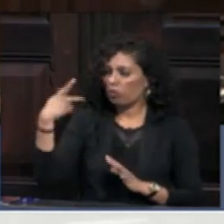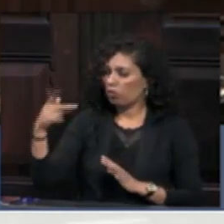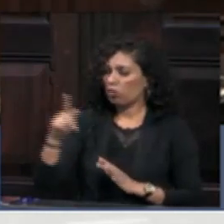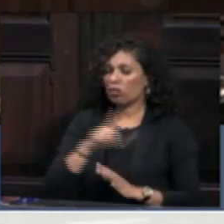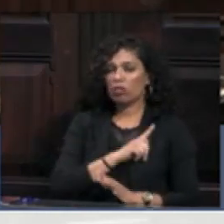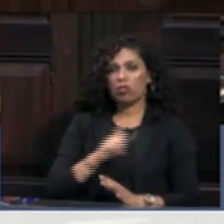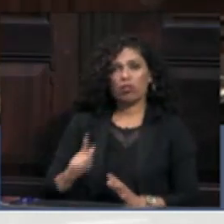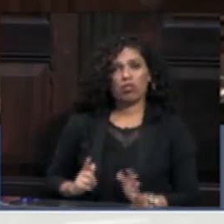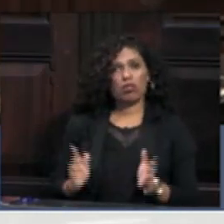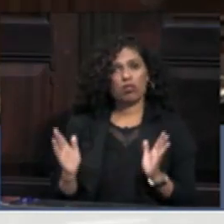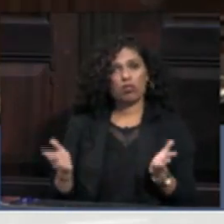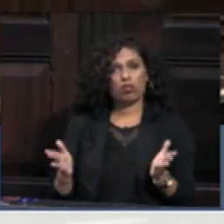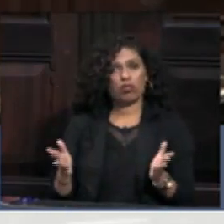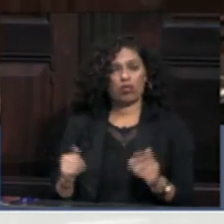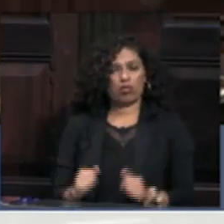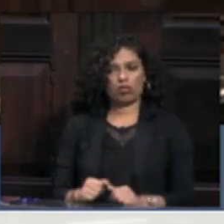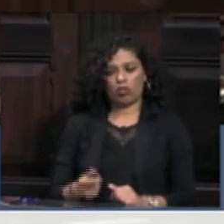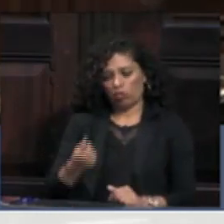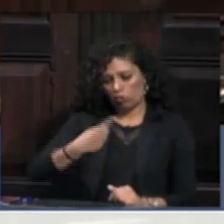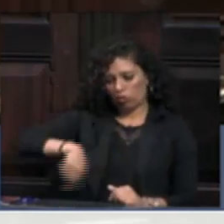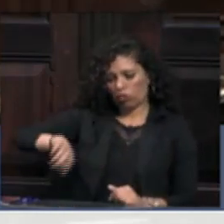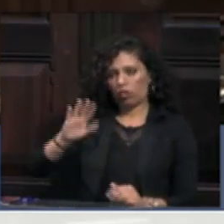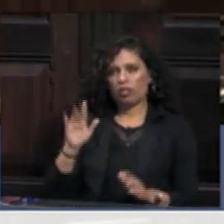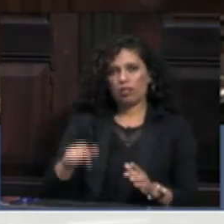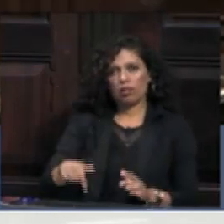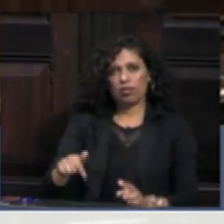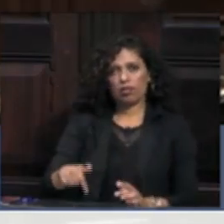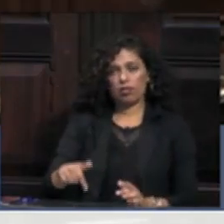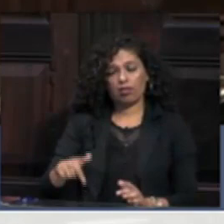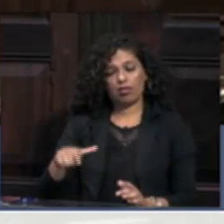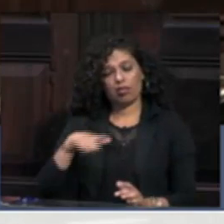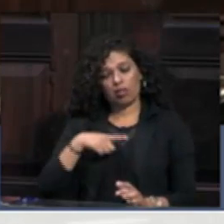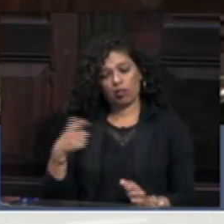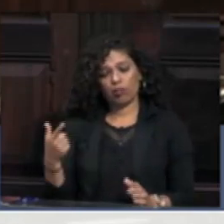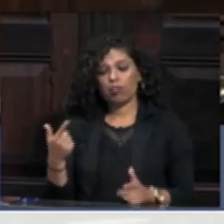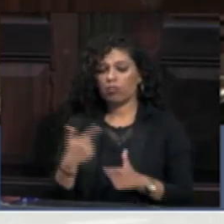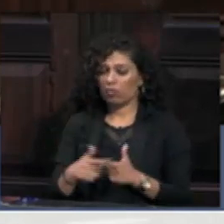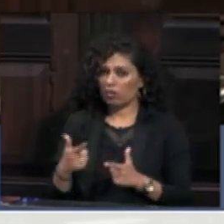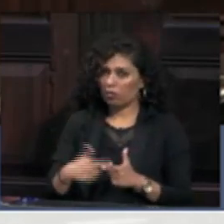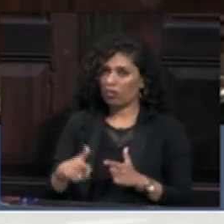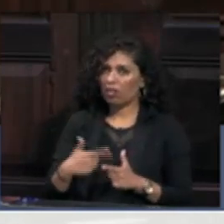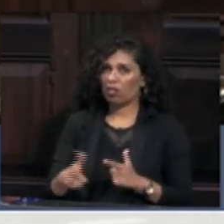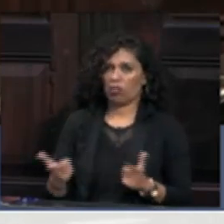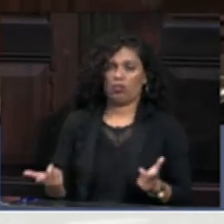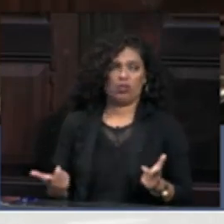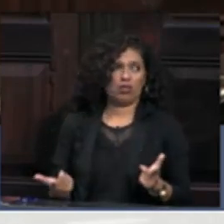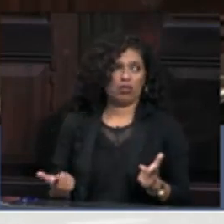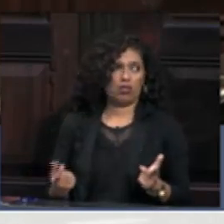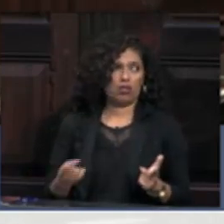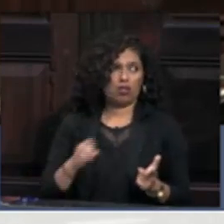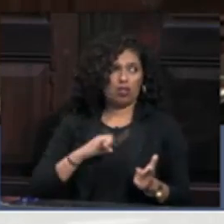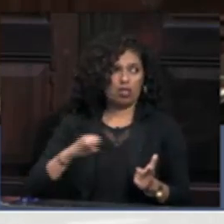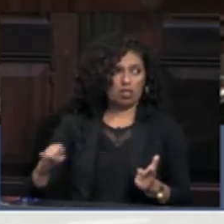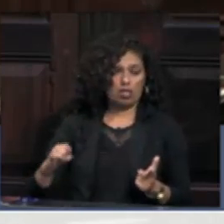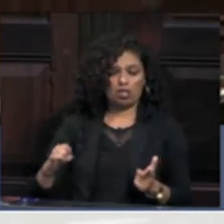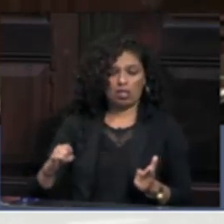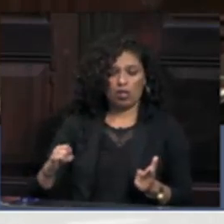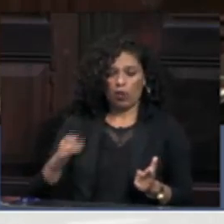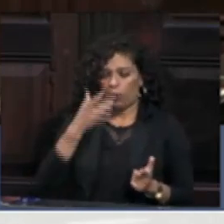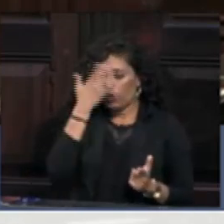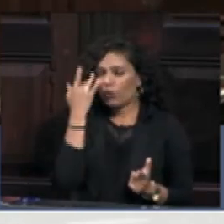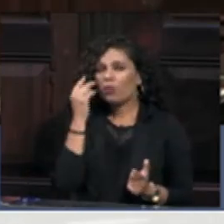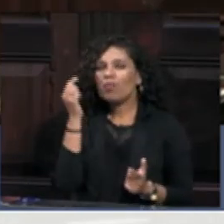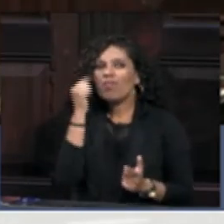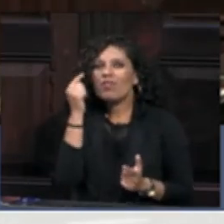Então, nós temos aqui um impasse, que se não houver uma